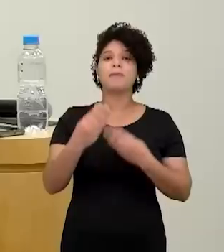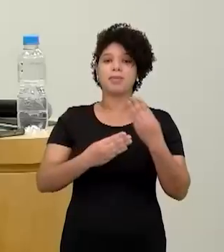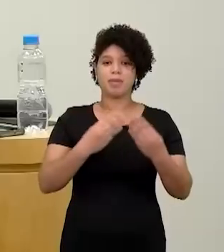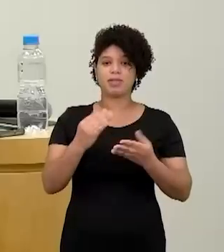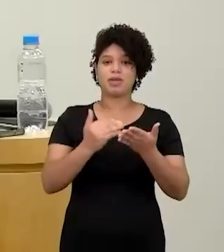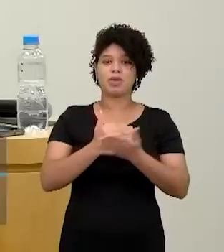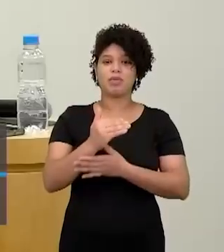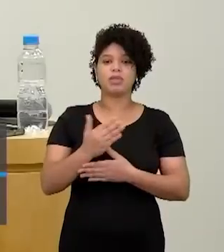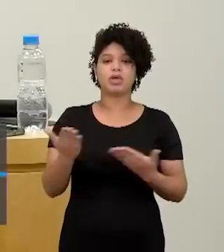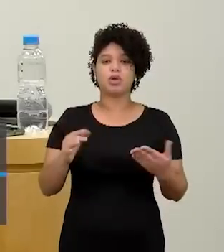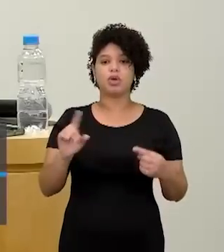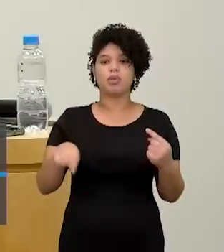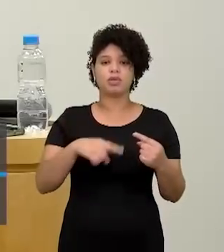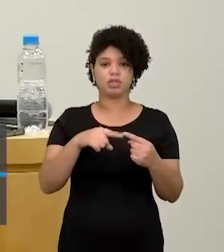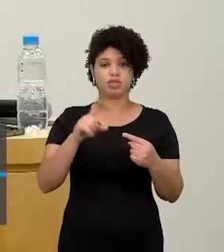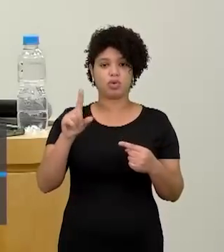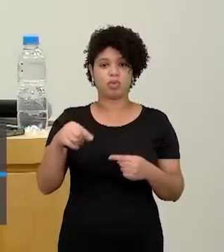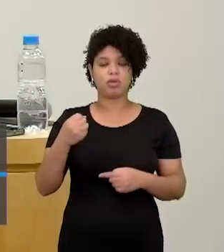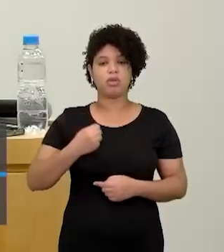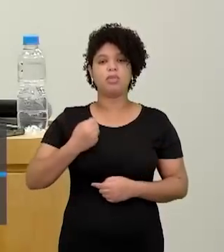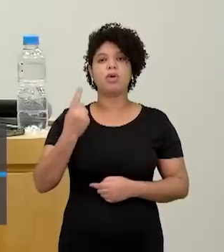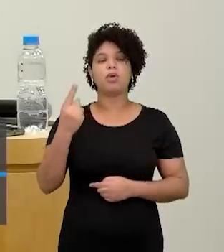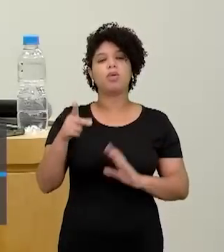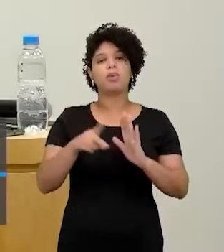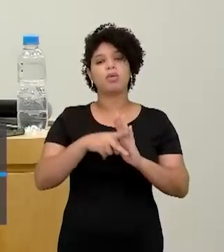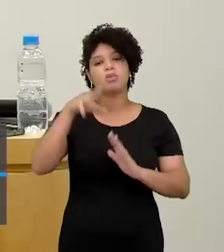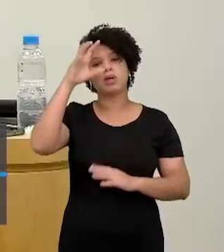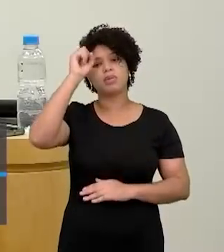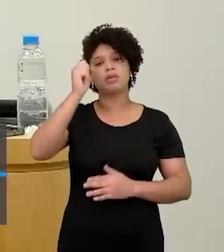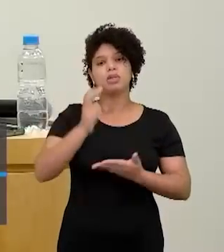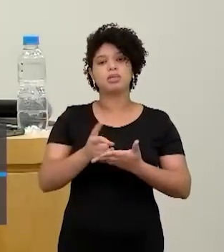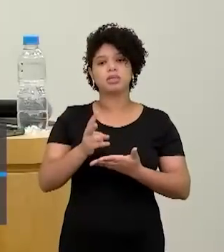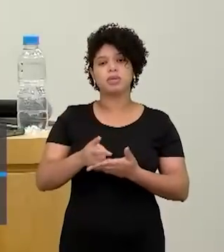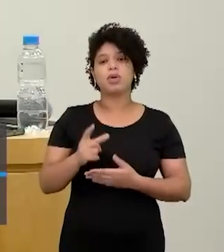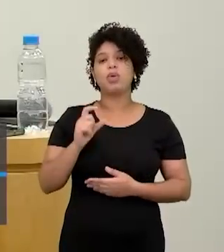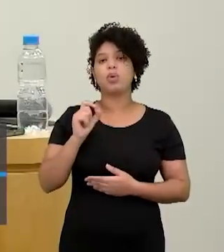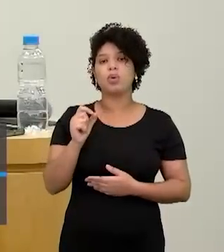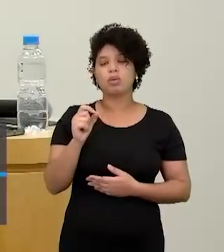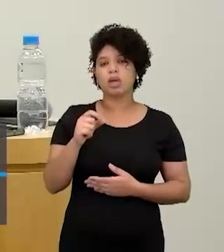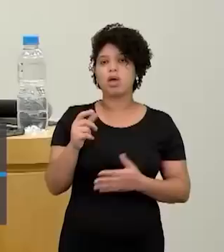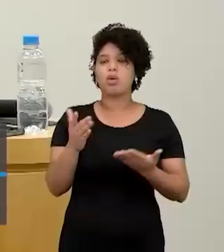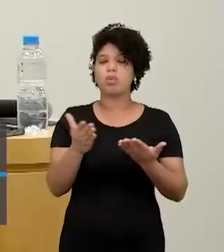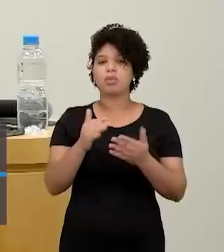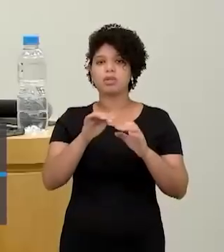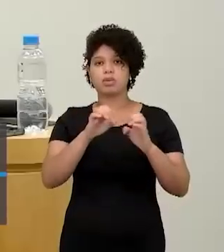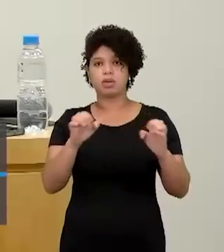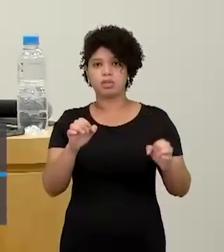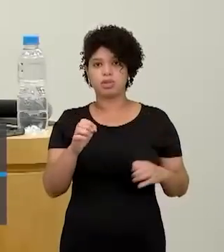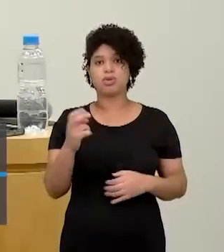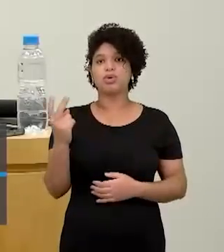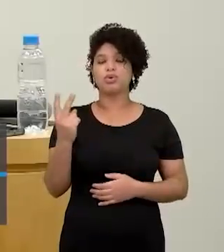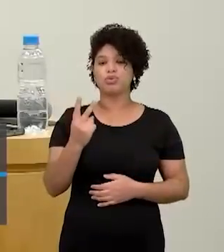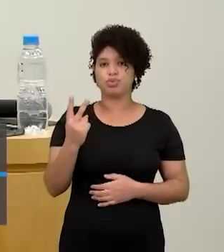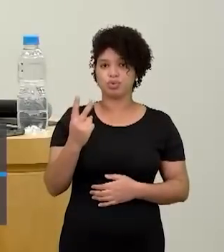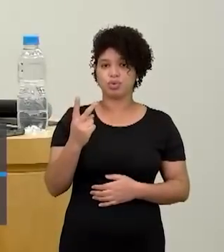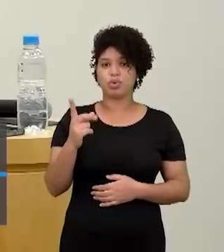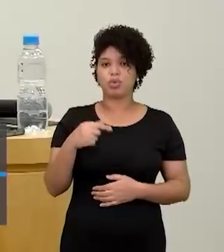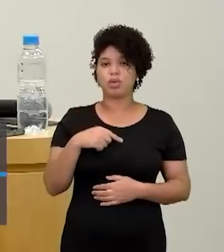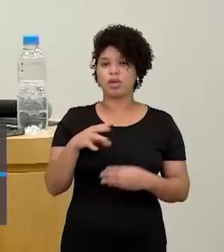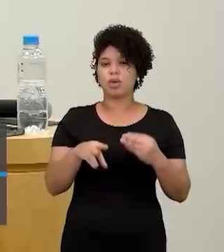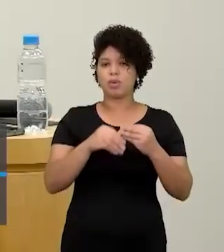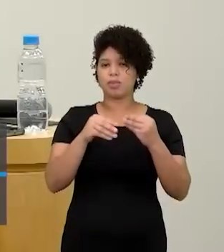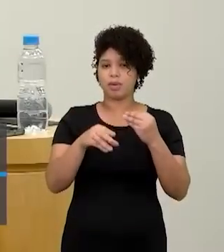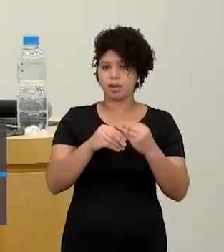E o objetivo dessa sequência, que é a sequência 1 do Aprender Sempre, é resolver equações do segundo grau, completando elas